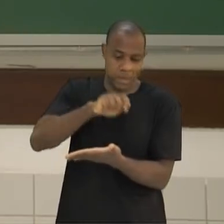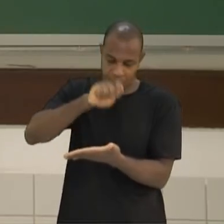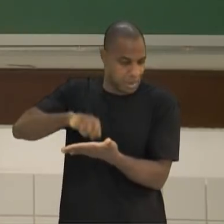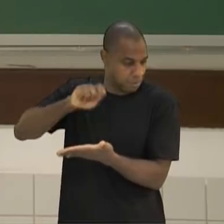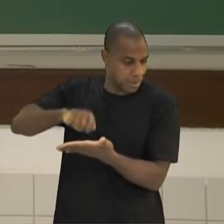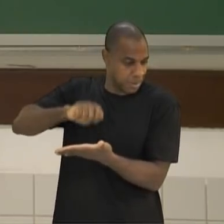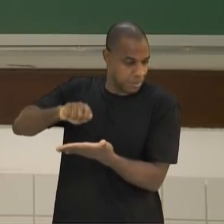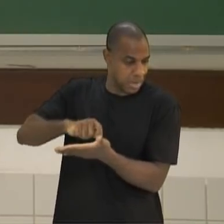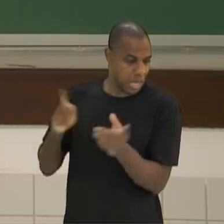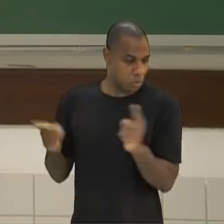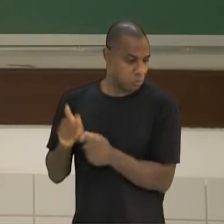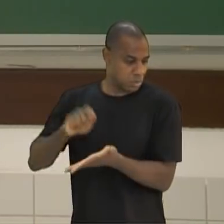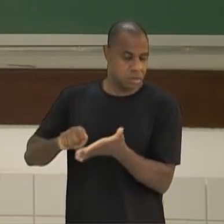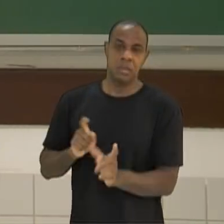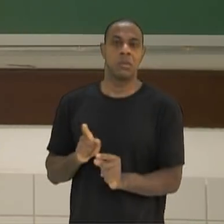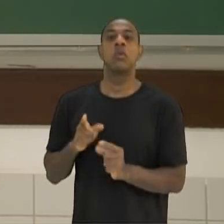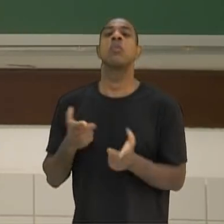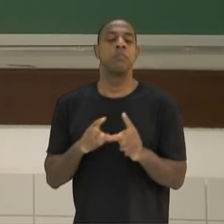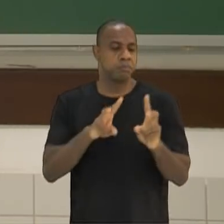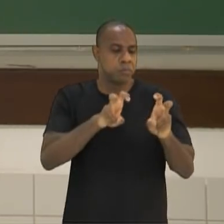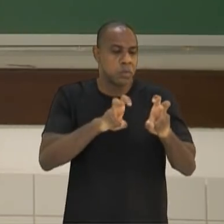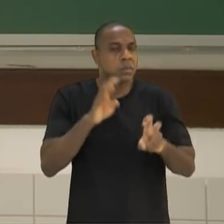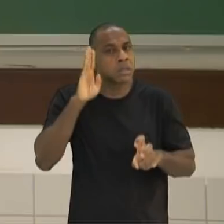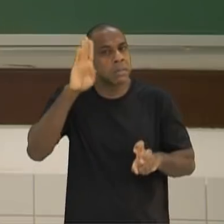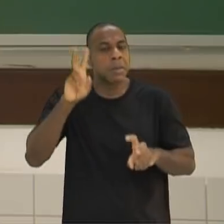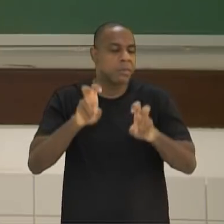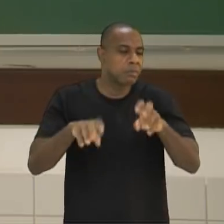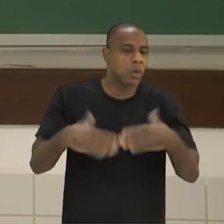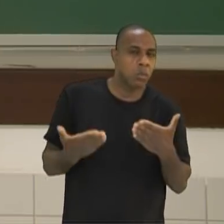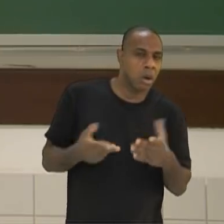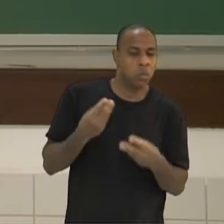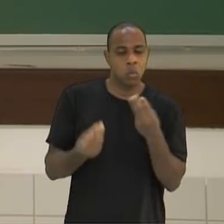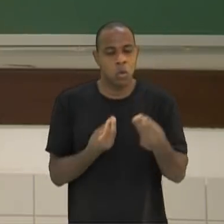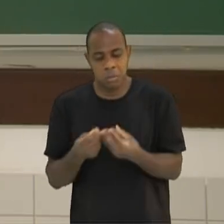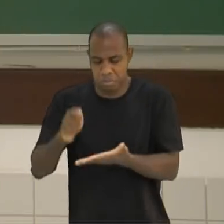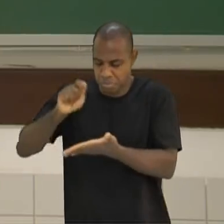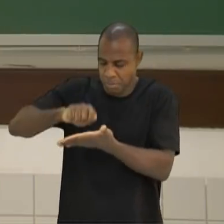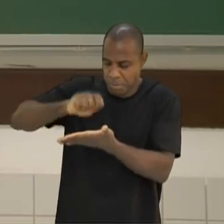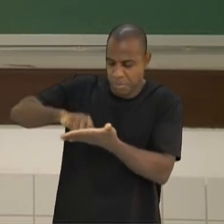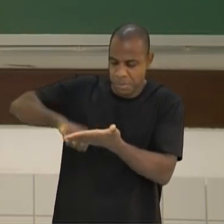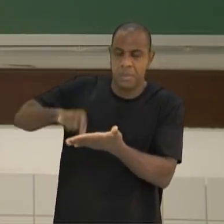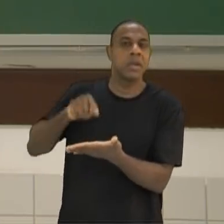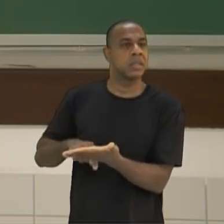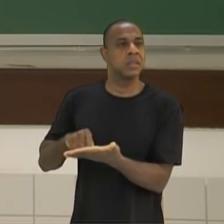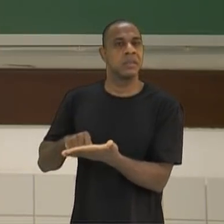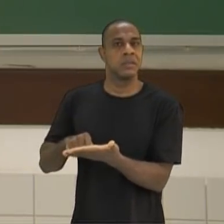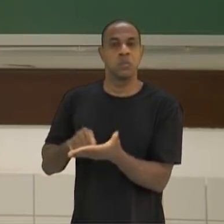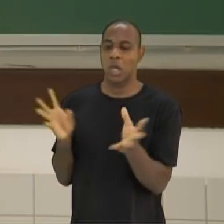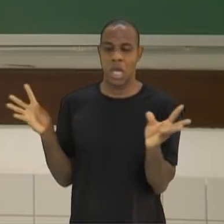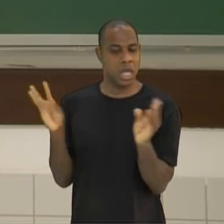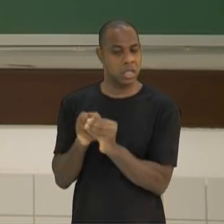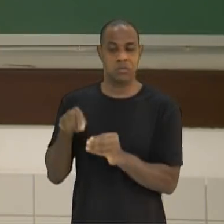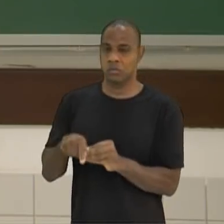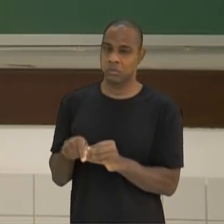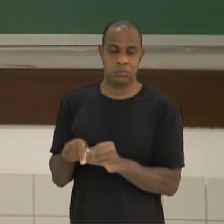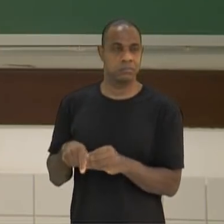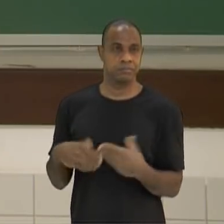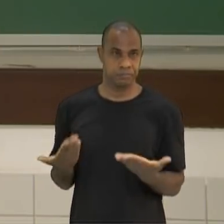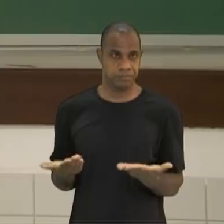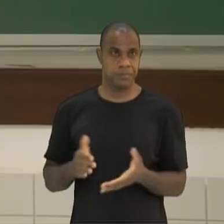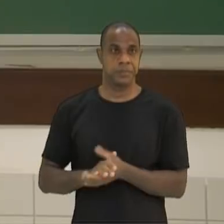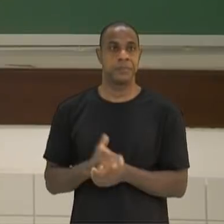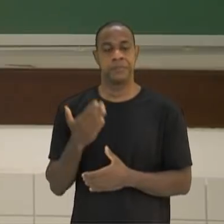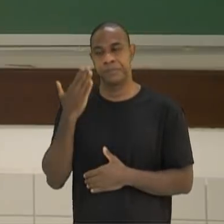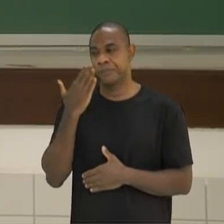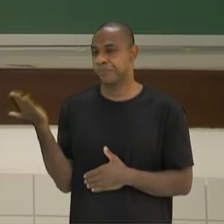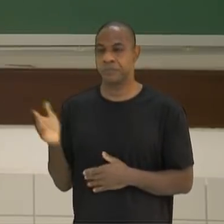qual que é o assunto principal. E aí eu tenho que transformar esse assunto principal num resumo, numa síntese, com as